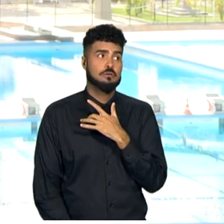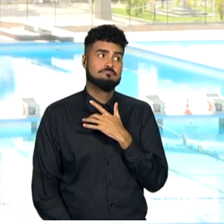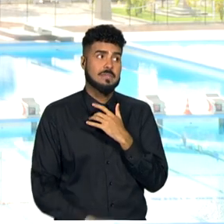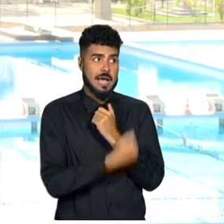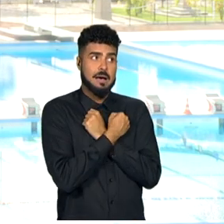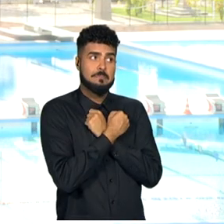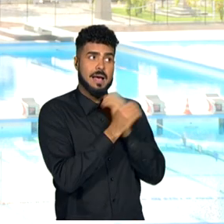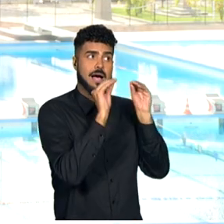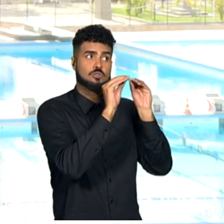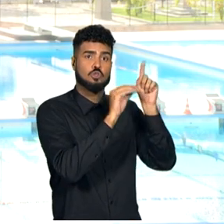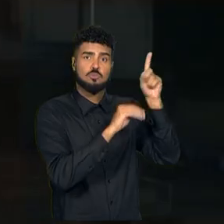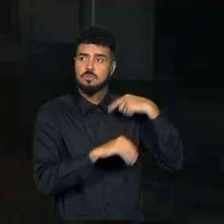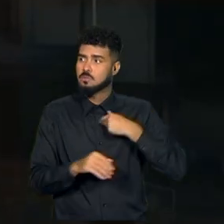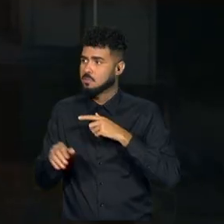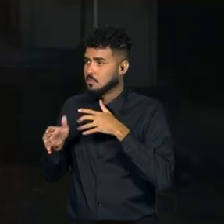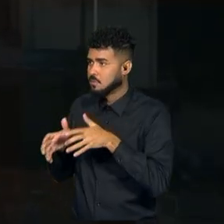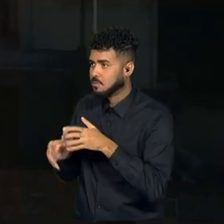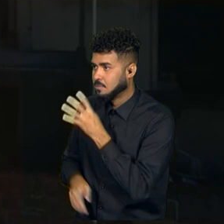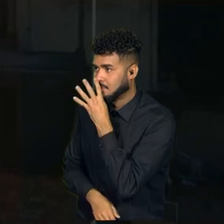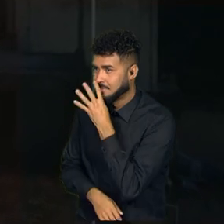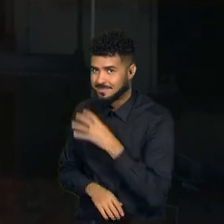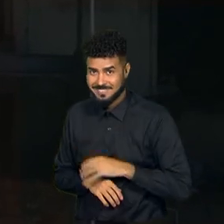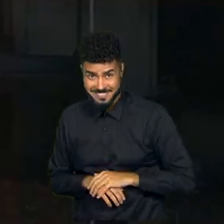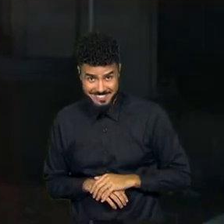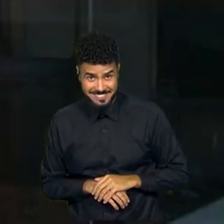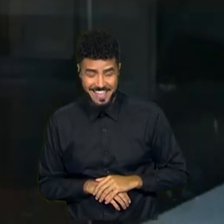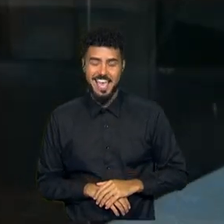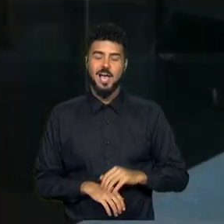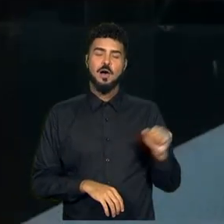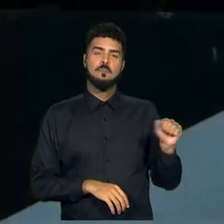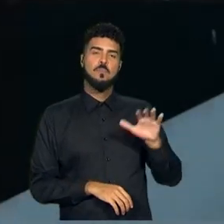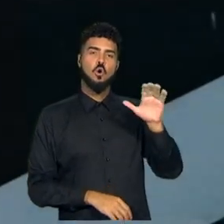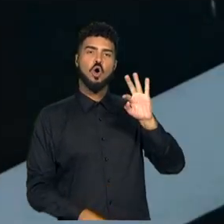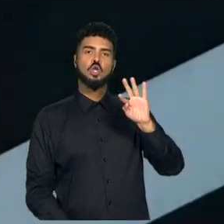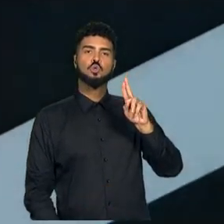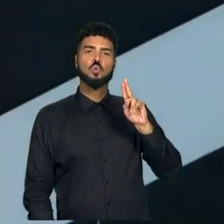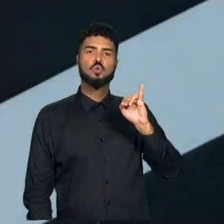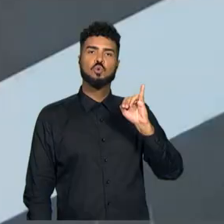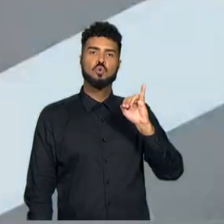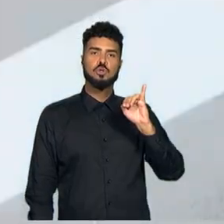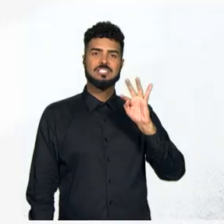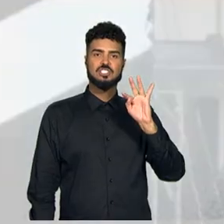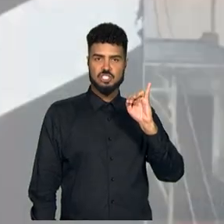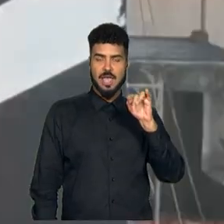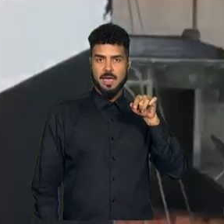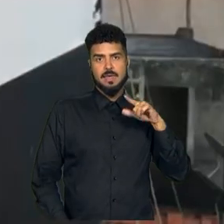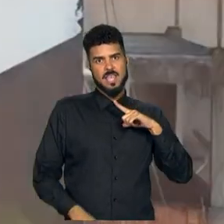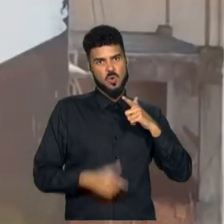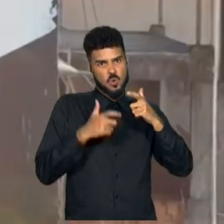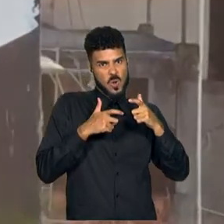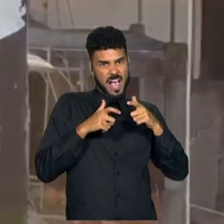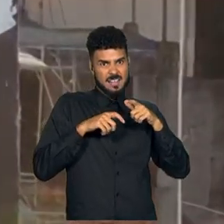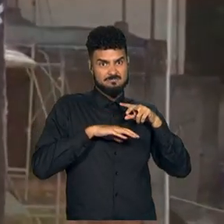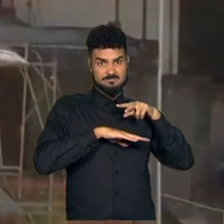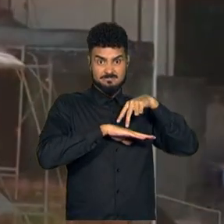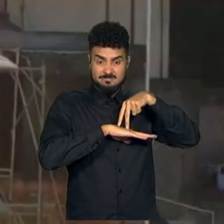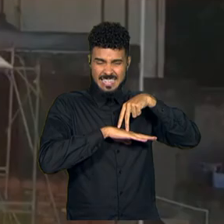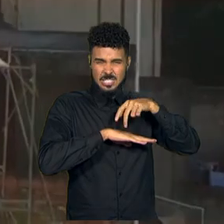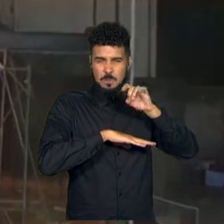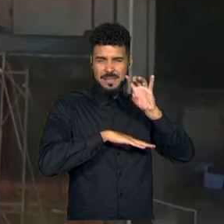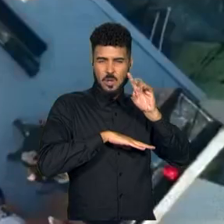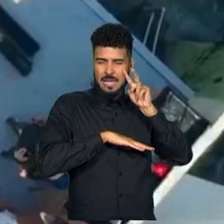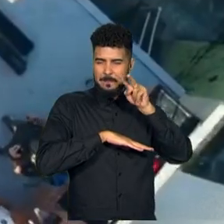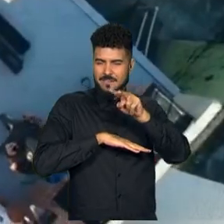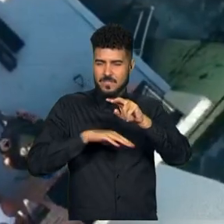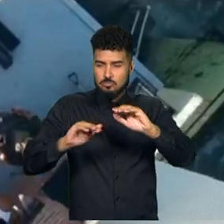Manda um abraço pro pessoal lá. No Morro do Tuiuti, existe um ponto especial de onde se vê o